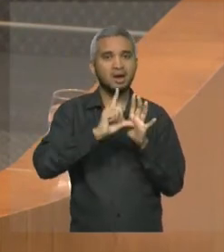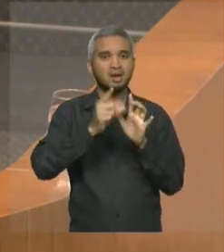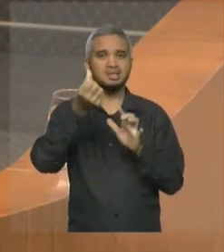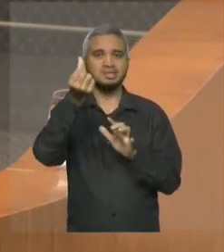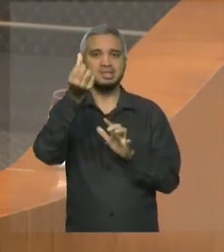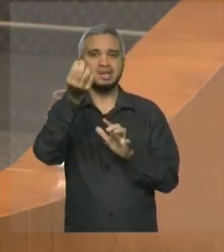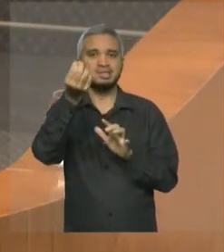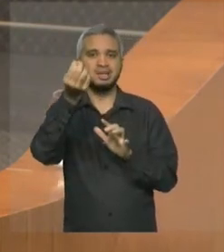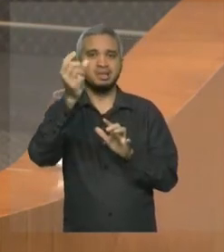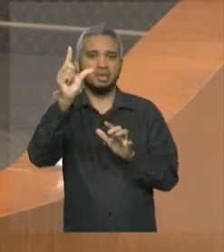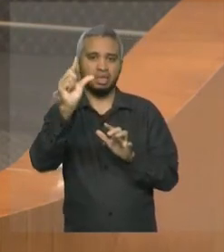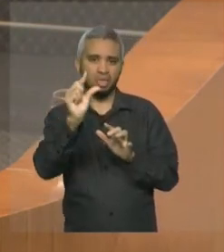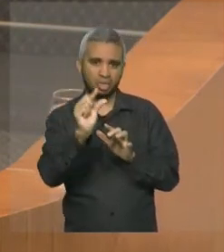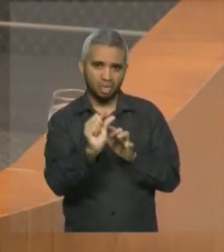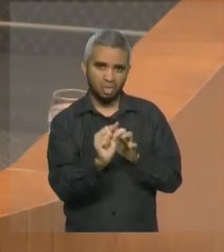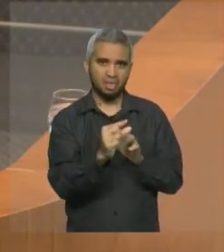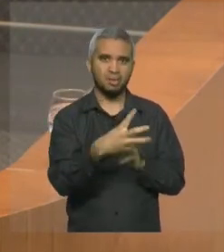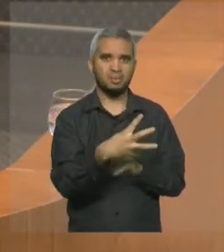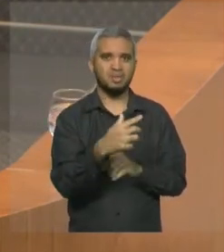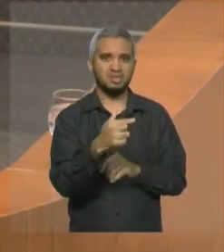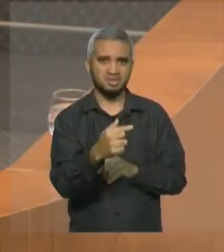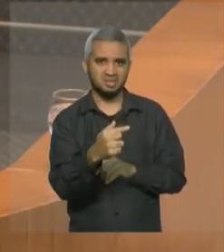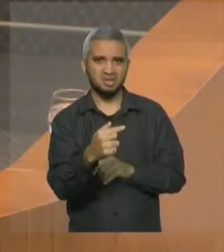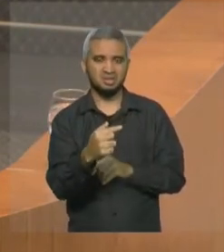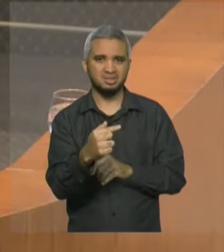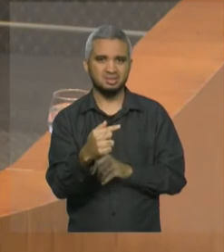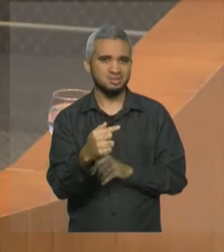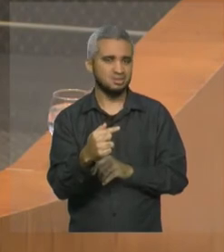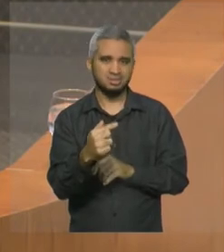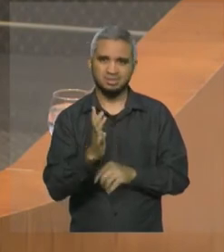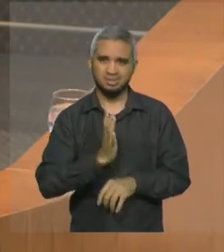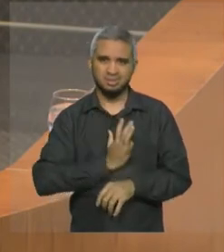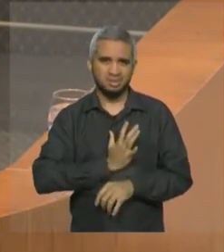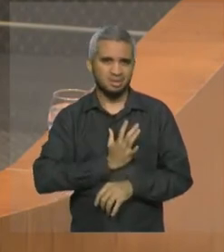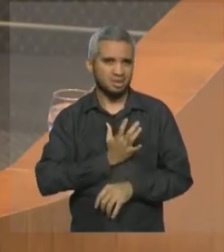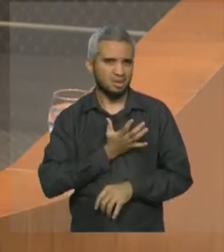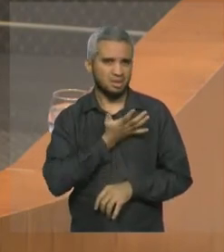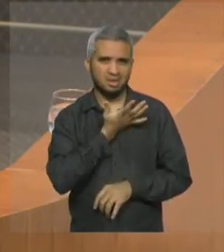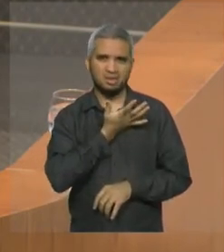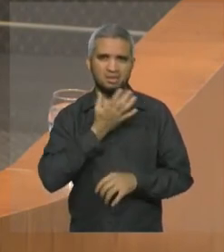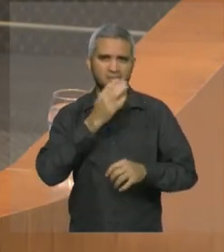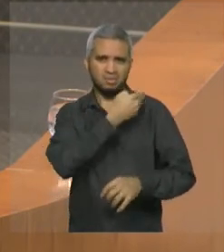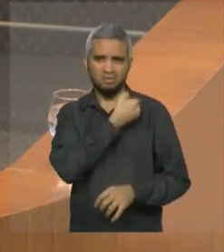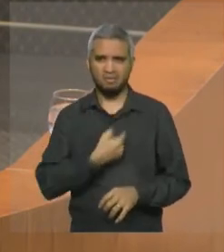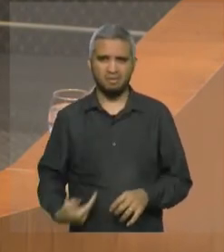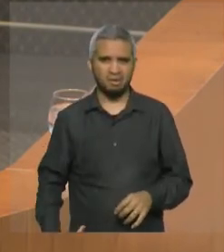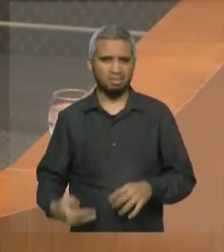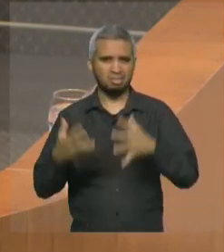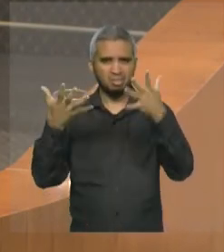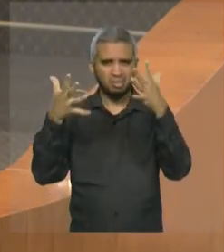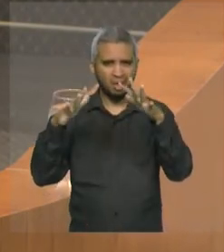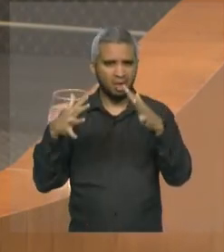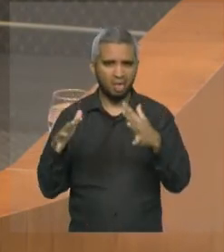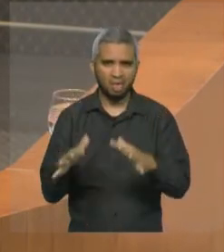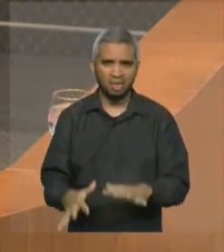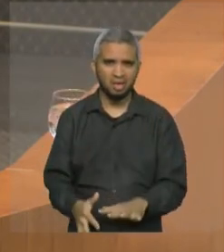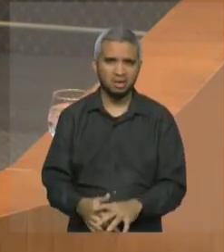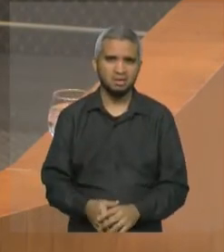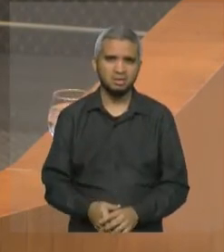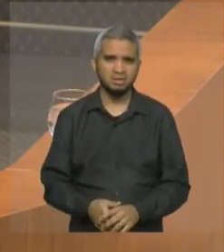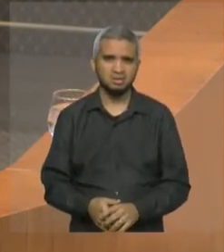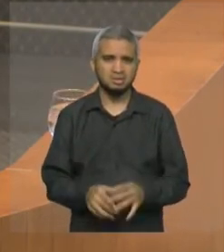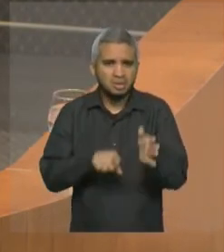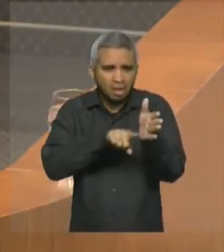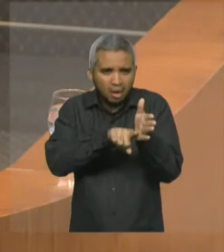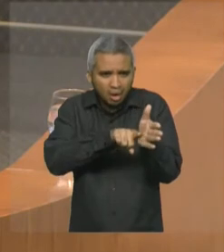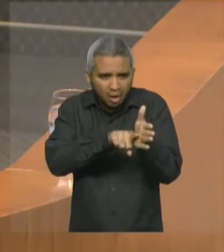Retrato perfeito, acabado e retocável da falência do governo que começa a retratar nas suas próprias